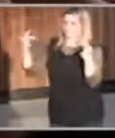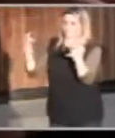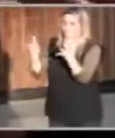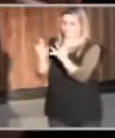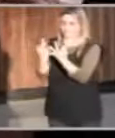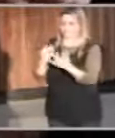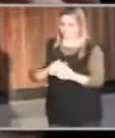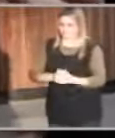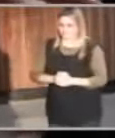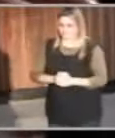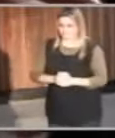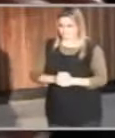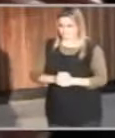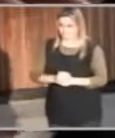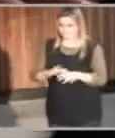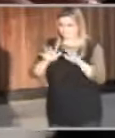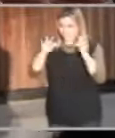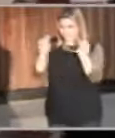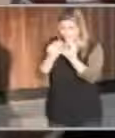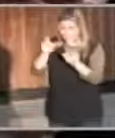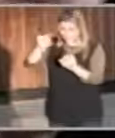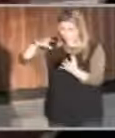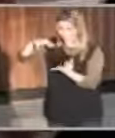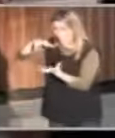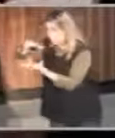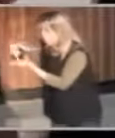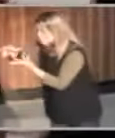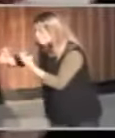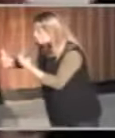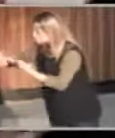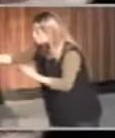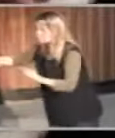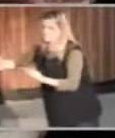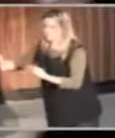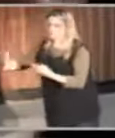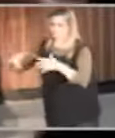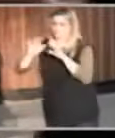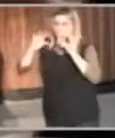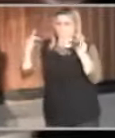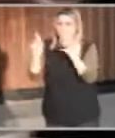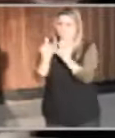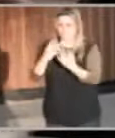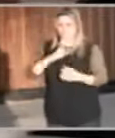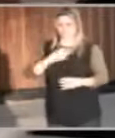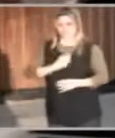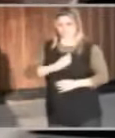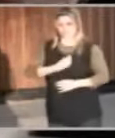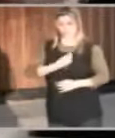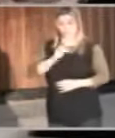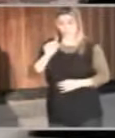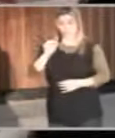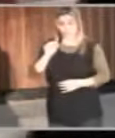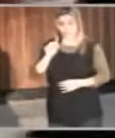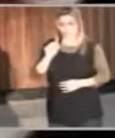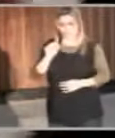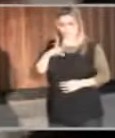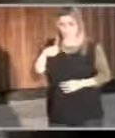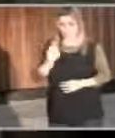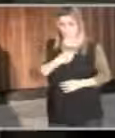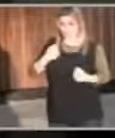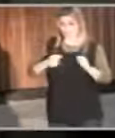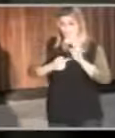só para conquistar a terra a família existe para ser o referencial da